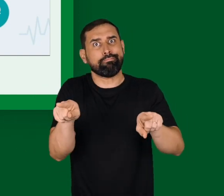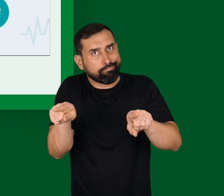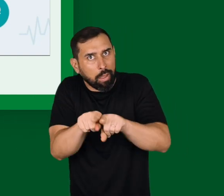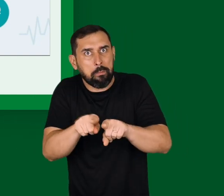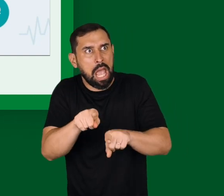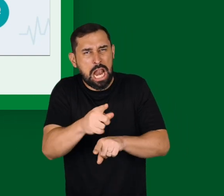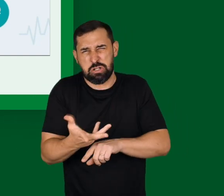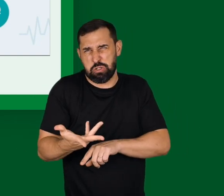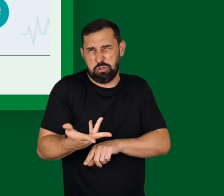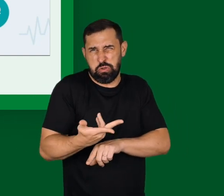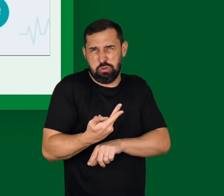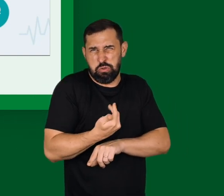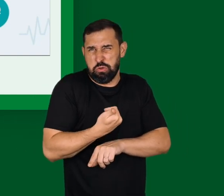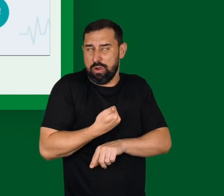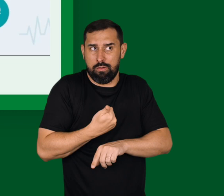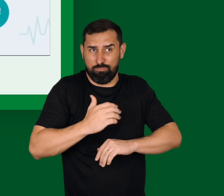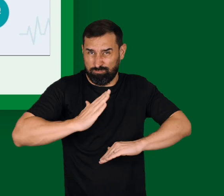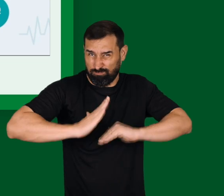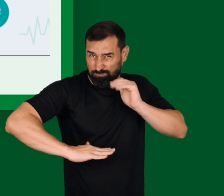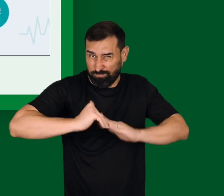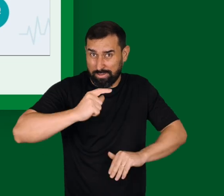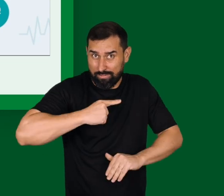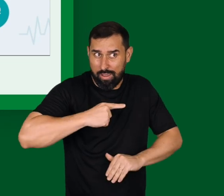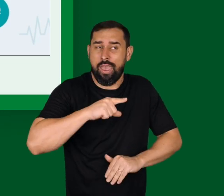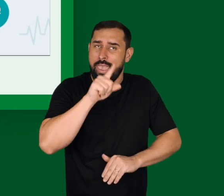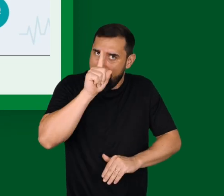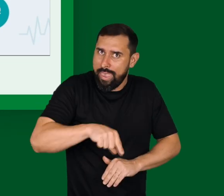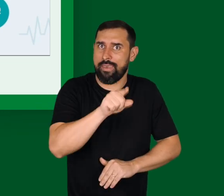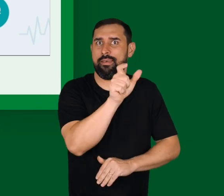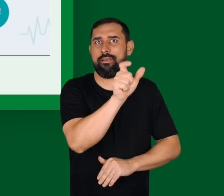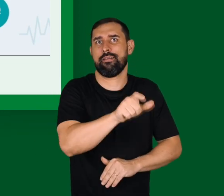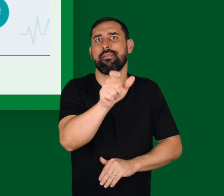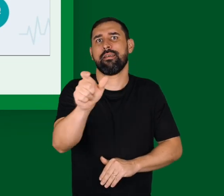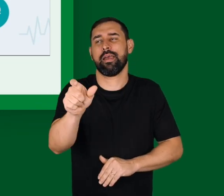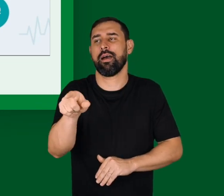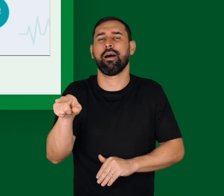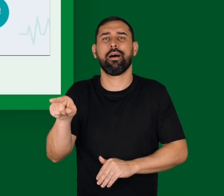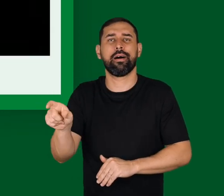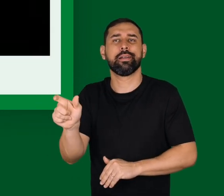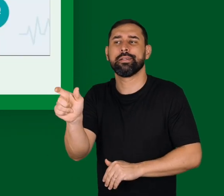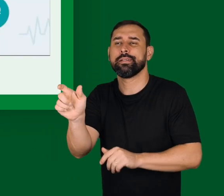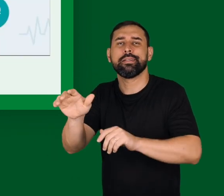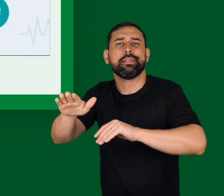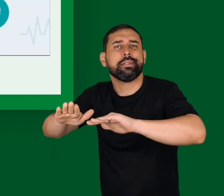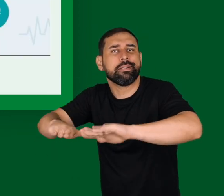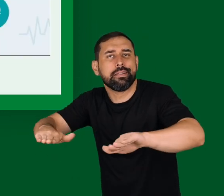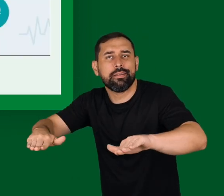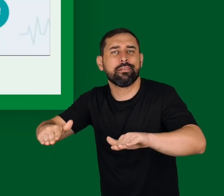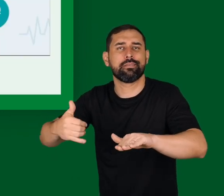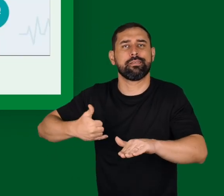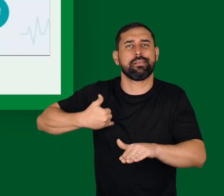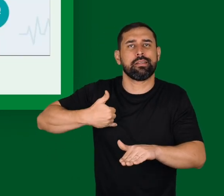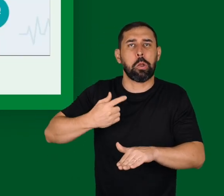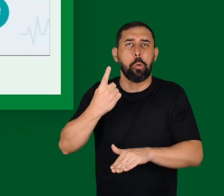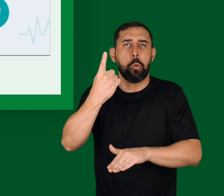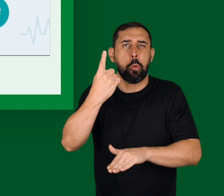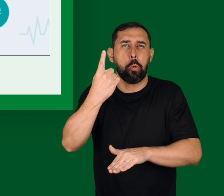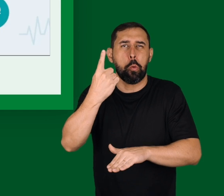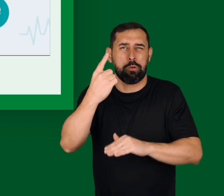os brigadistas, né? E tudo isso está baseado nas diretrizes de suporte básico de